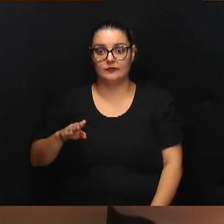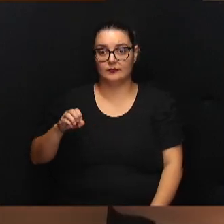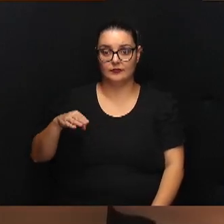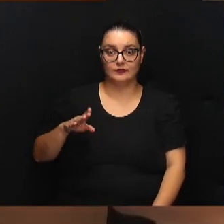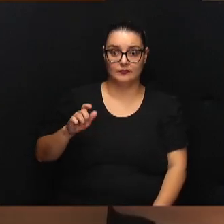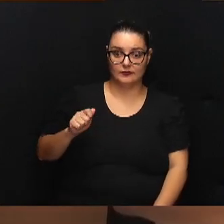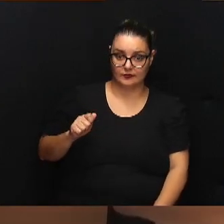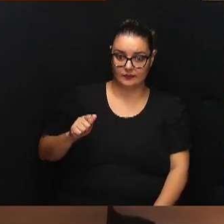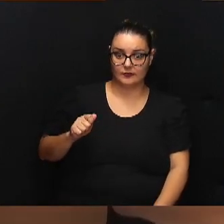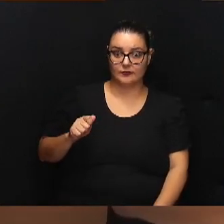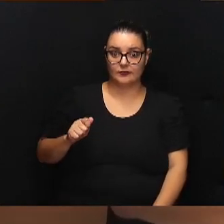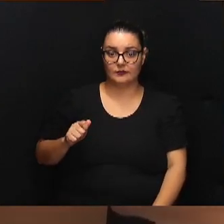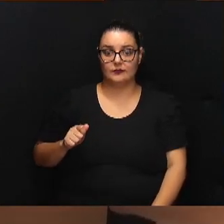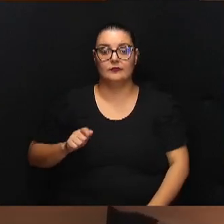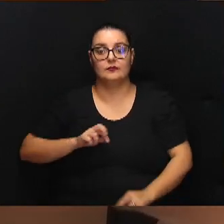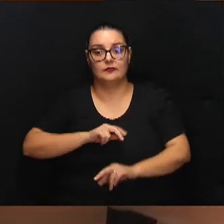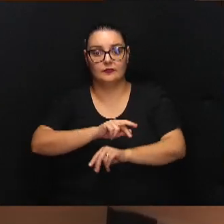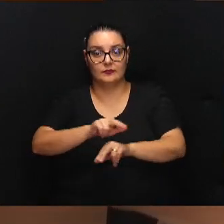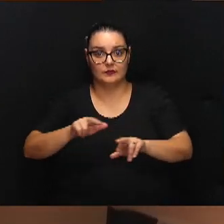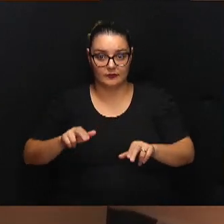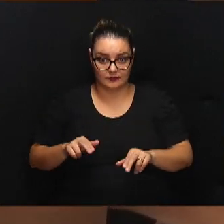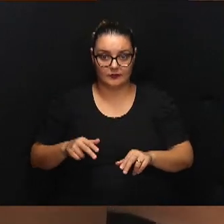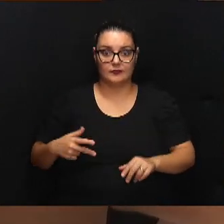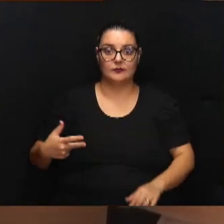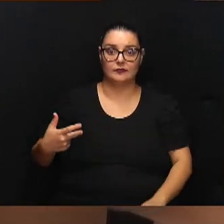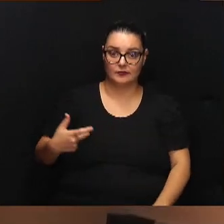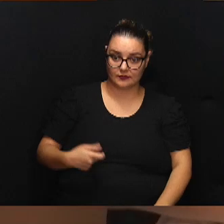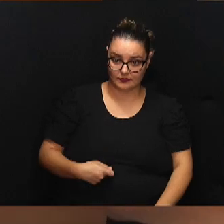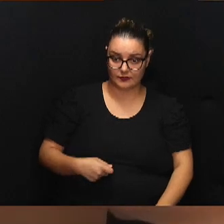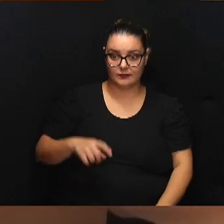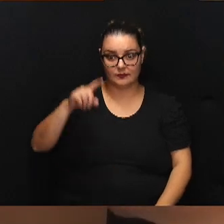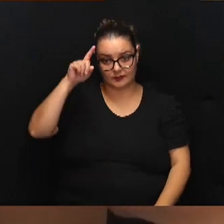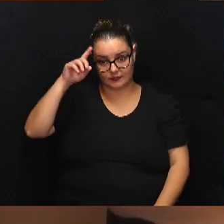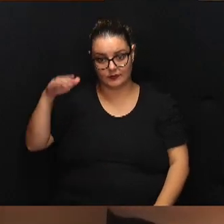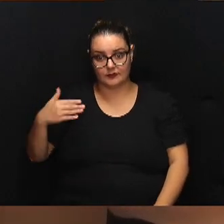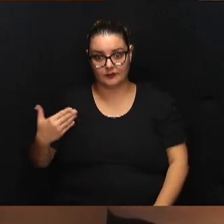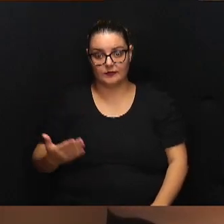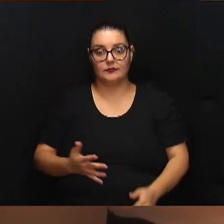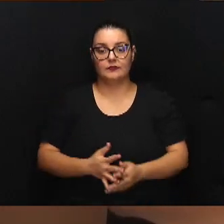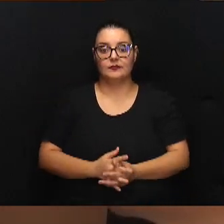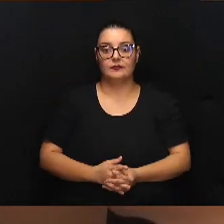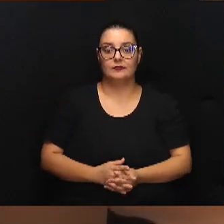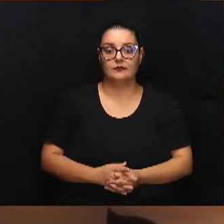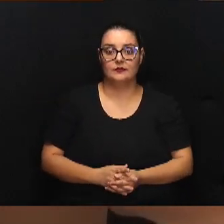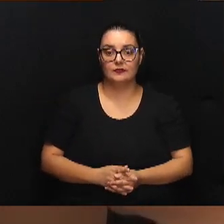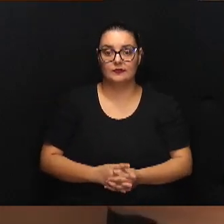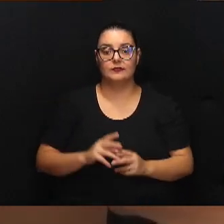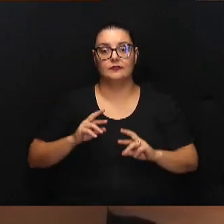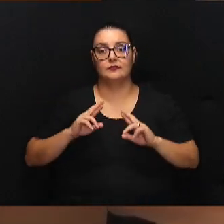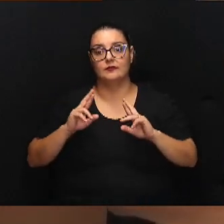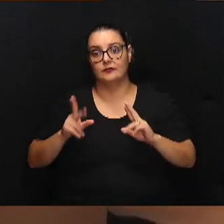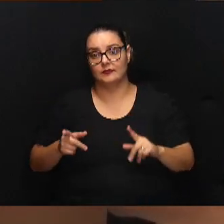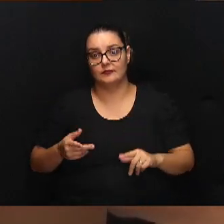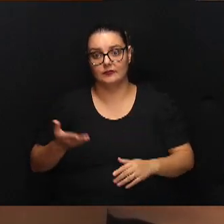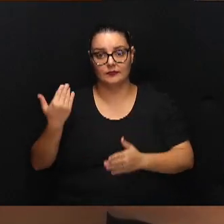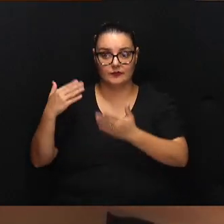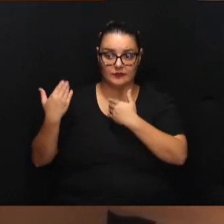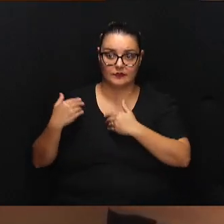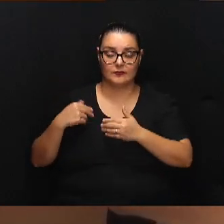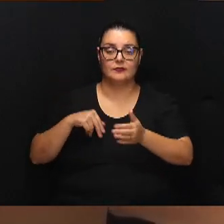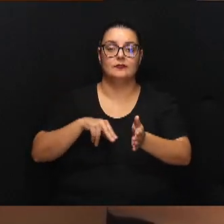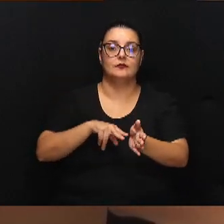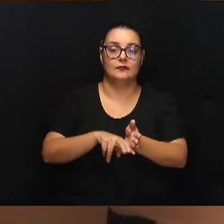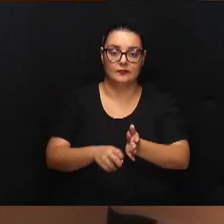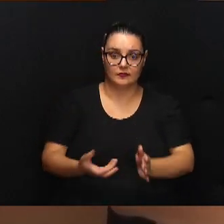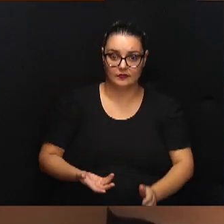insulina, mas são inúmeras injeções por dia que a gente toma. Então, muito diferente a época em que fui diagnosticada,